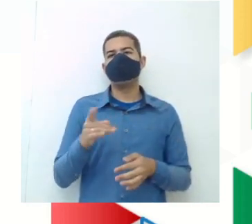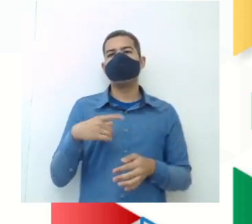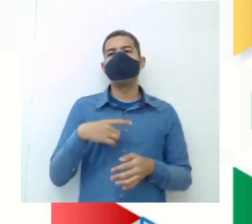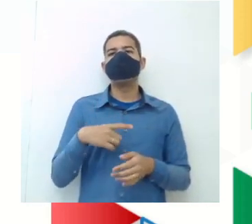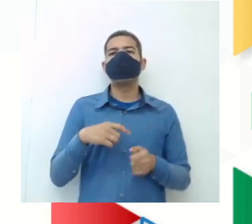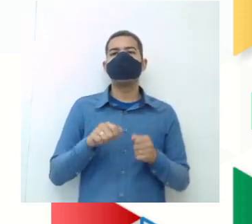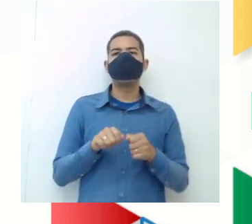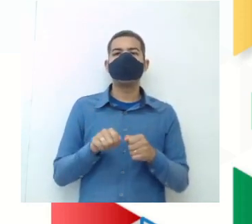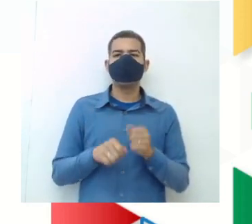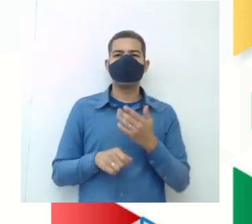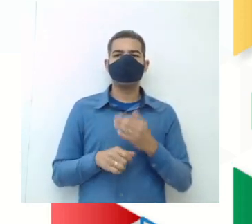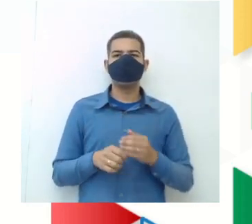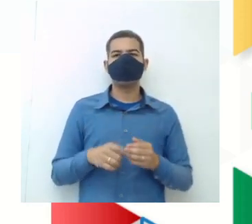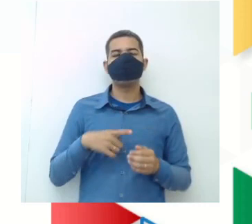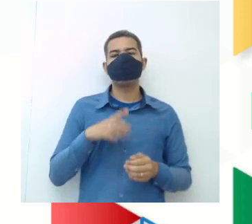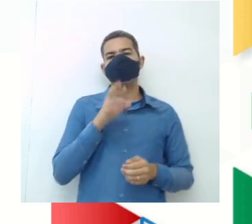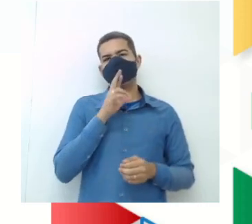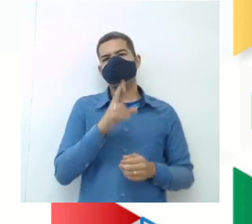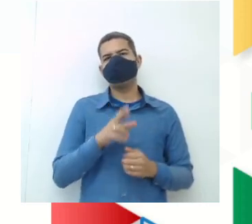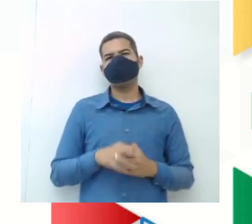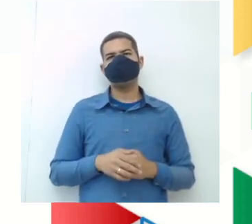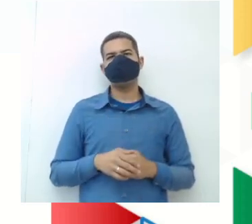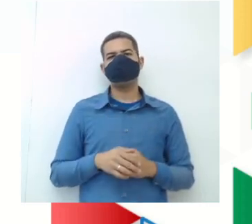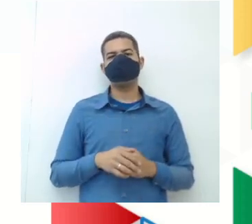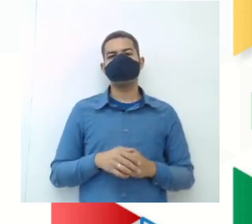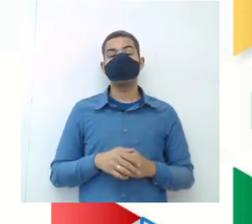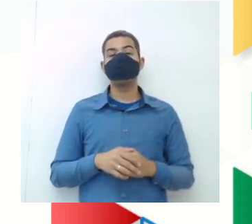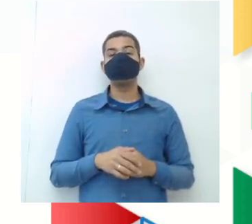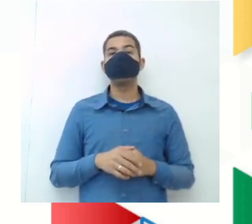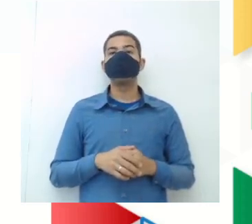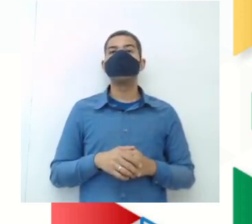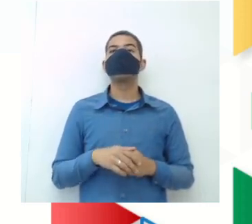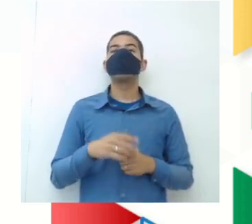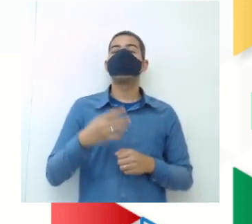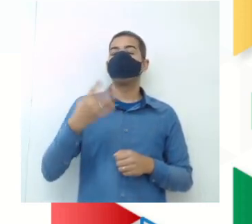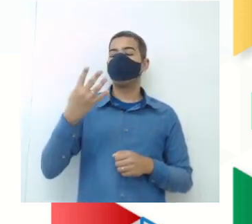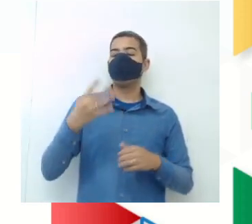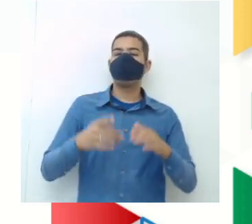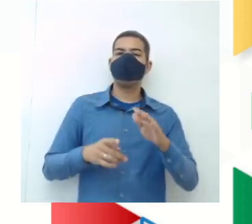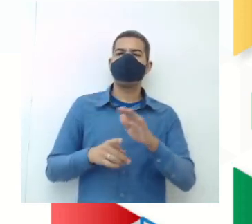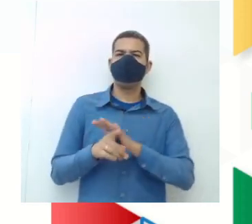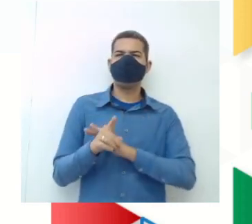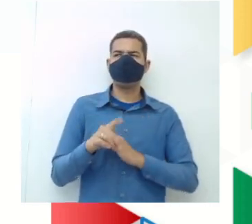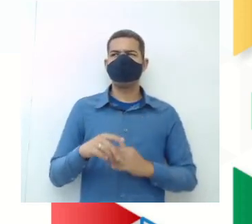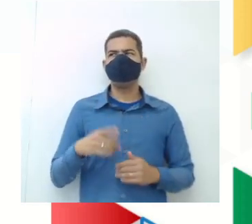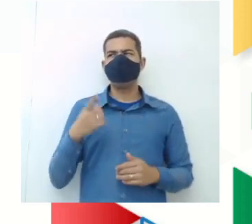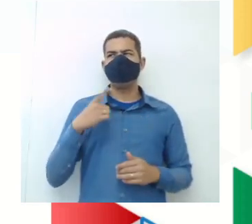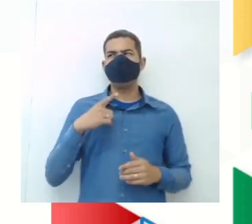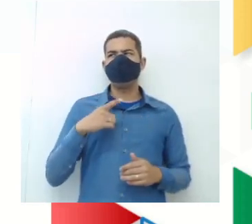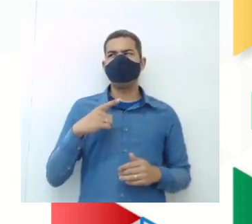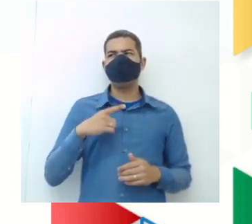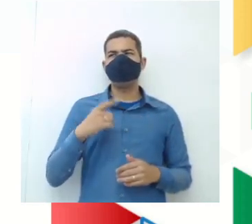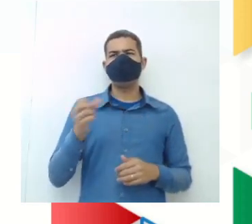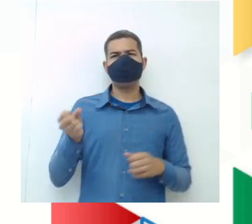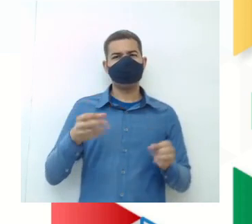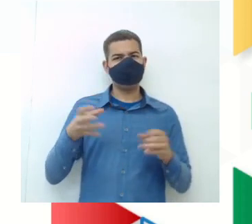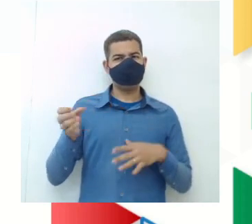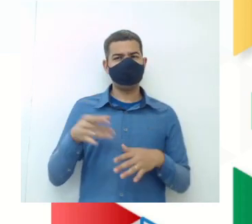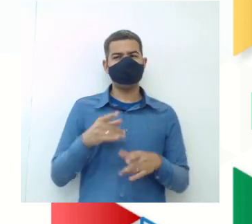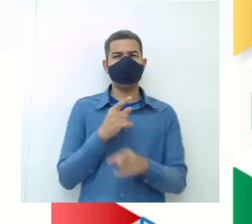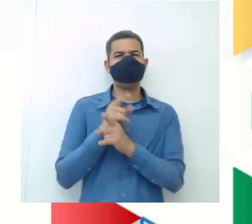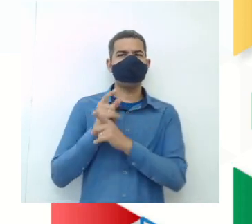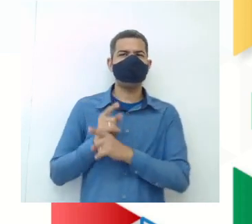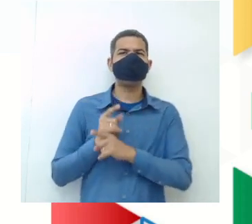dessa forma, tá bom? Essa é a resposta. Agora, quarta questão para a gente já encarar novos desafios.